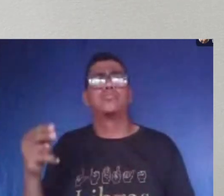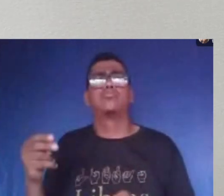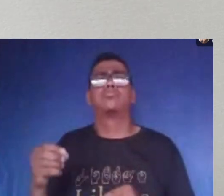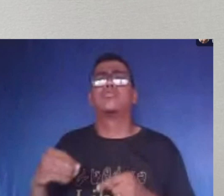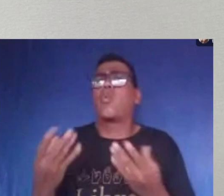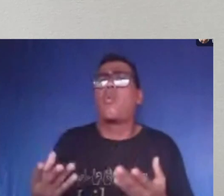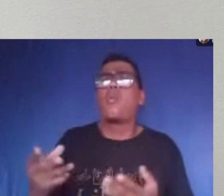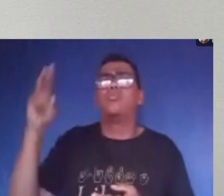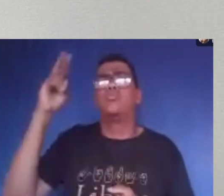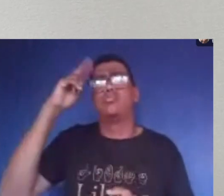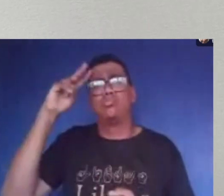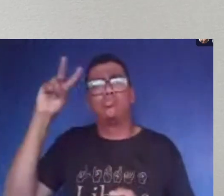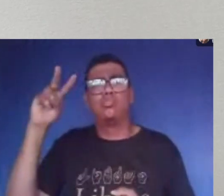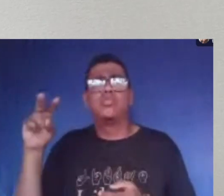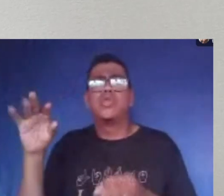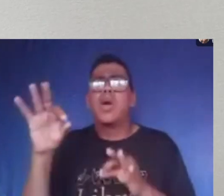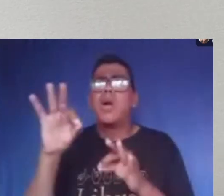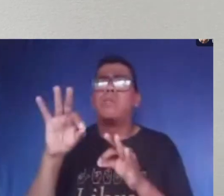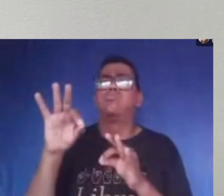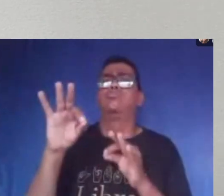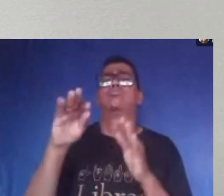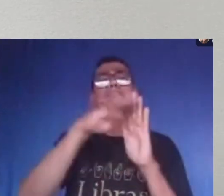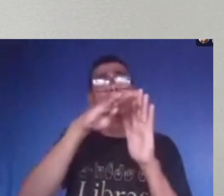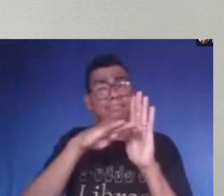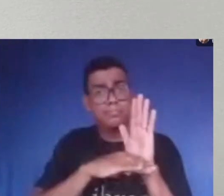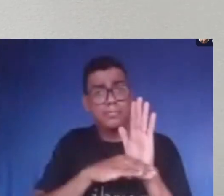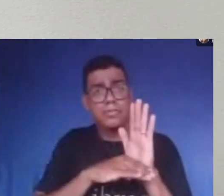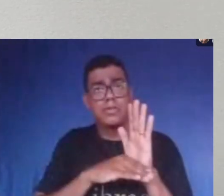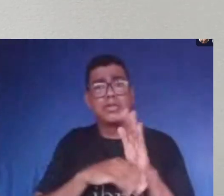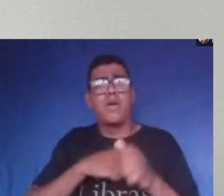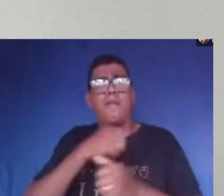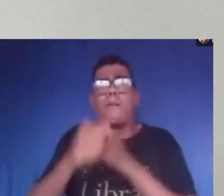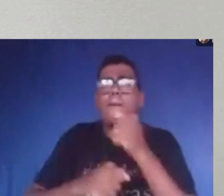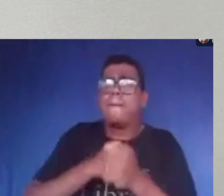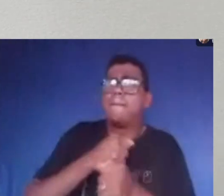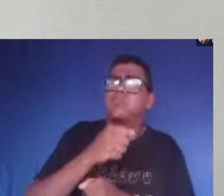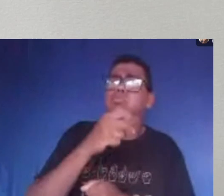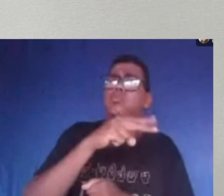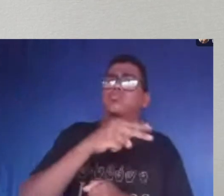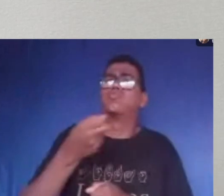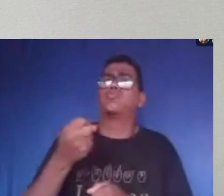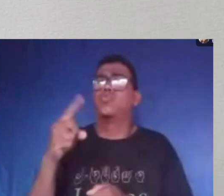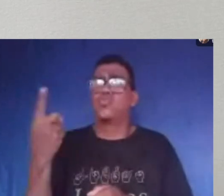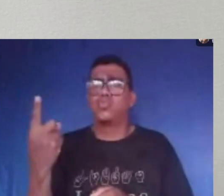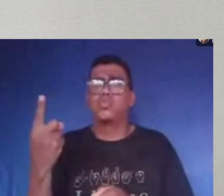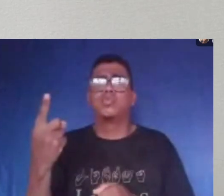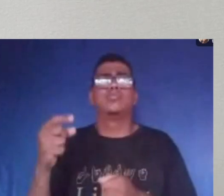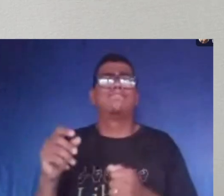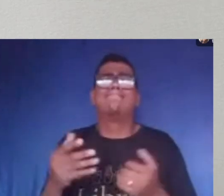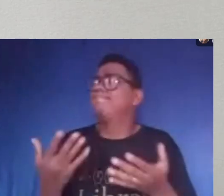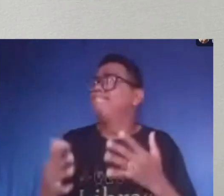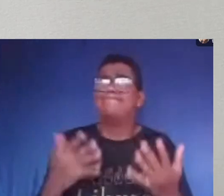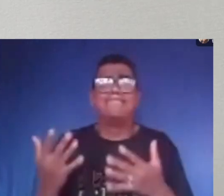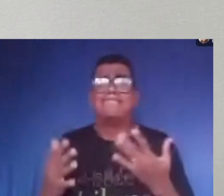os vossos pensamentos em Cristo Jesus. Especialmente esse segundo versículo. Preste atenção no que ele diz. E a paz